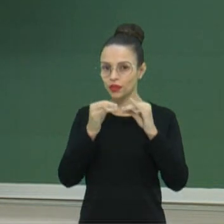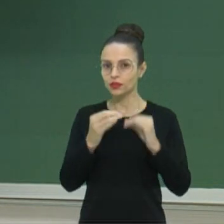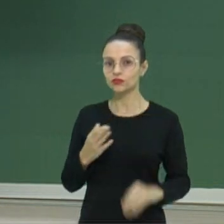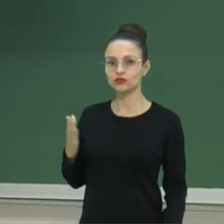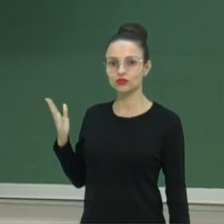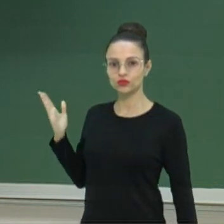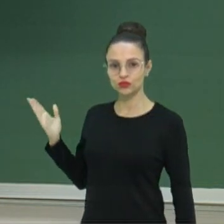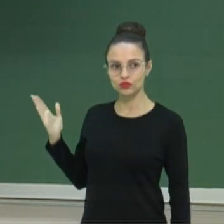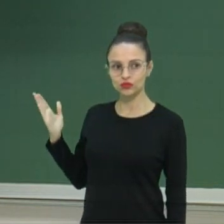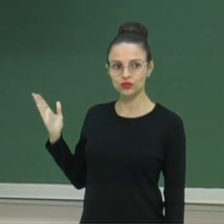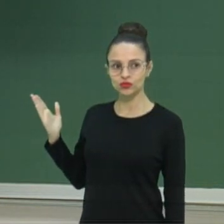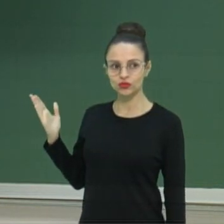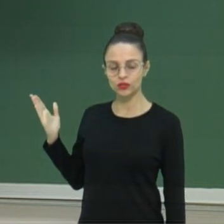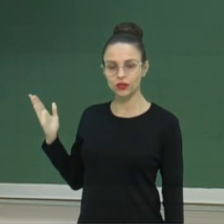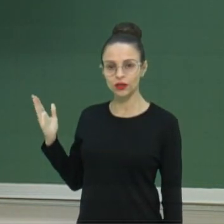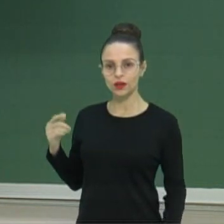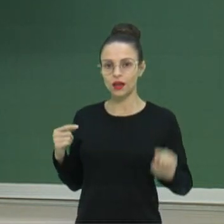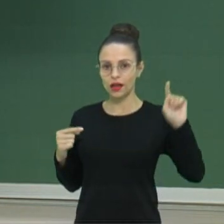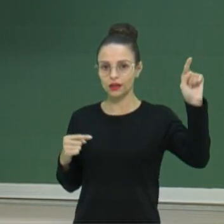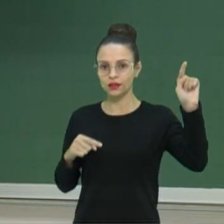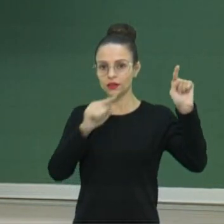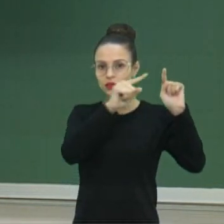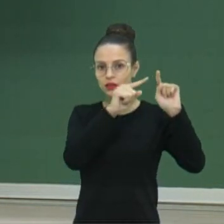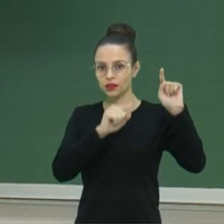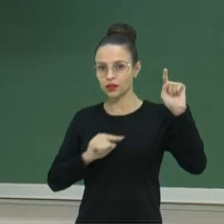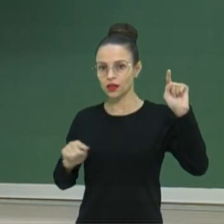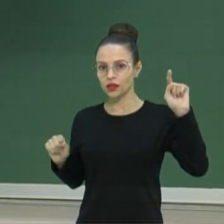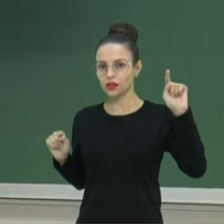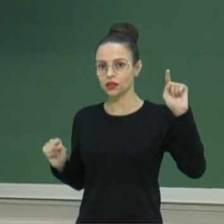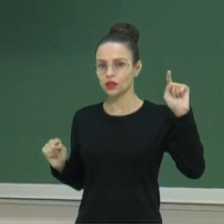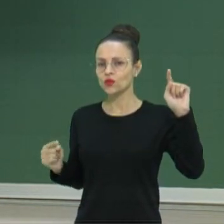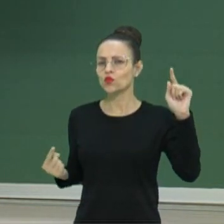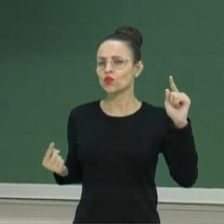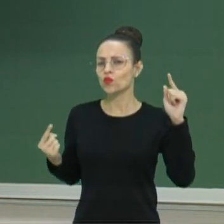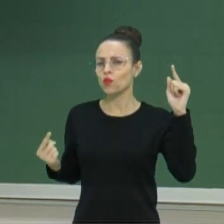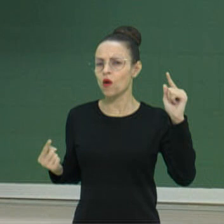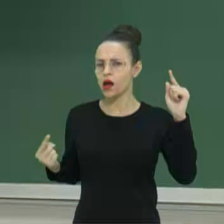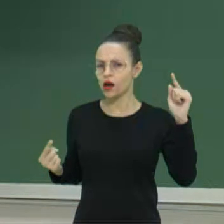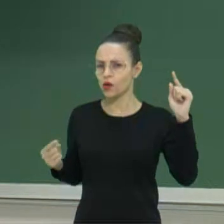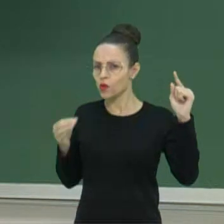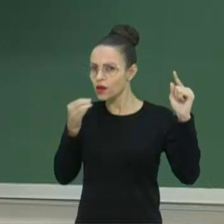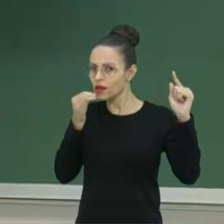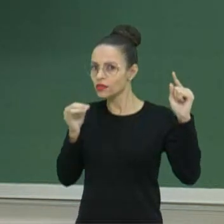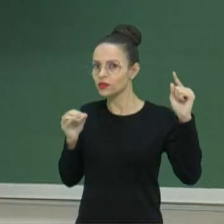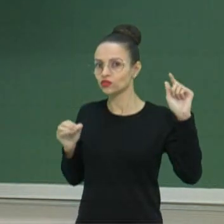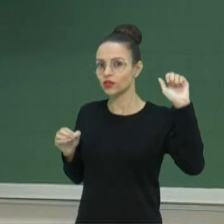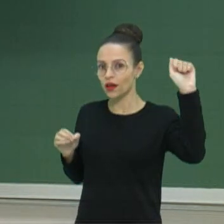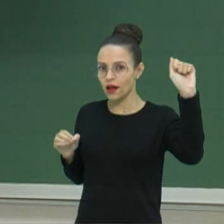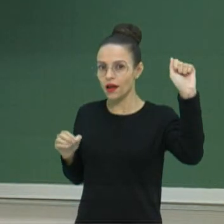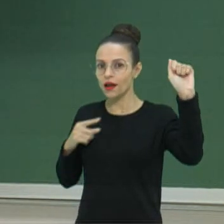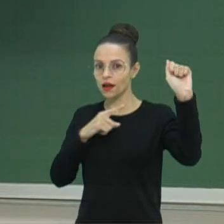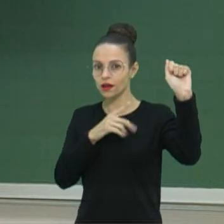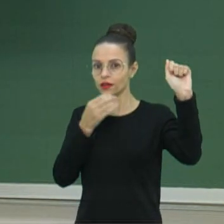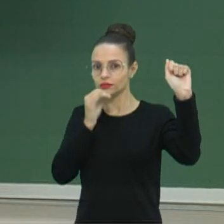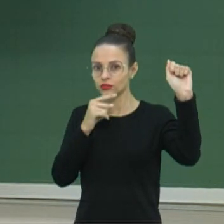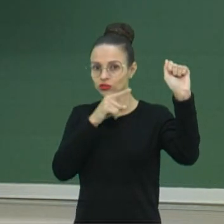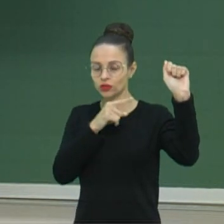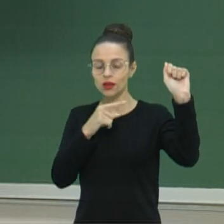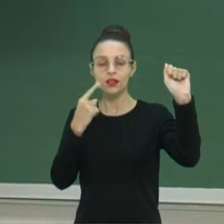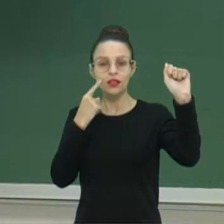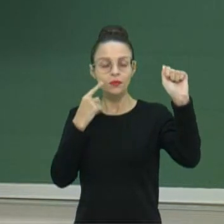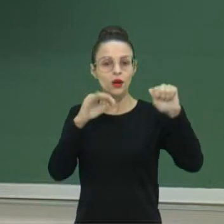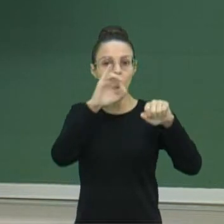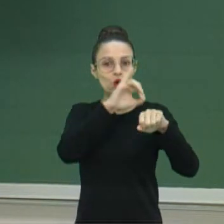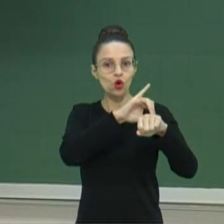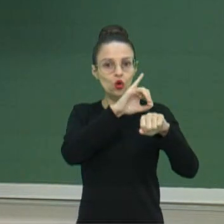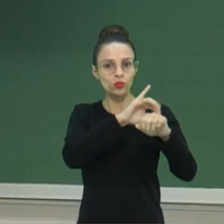ponto? E qual é o tipo de energia que eu vou ter aqui embaixo? Ou seja, qual é o tipo de energia que eu vou ter nesse ponto A? Lembrando que o objeto ele